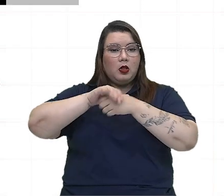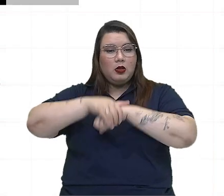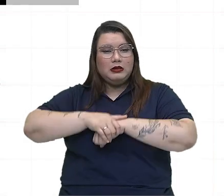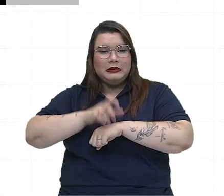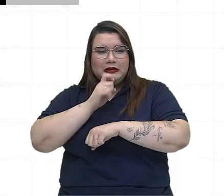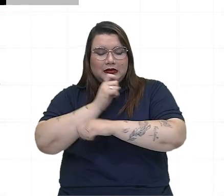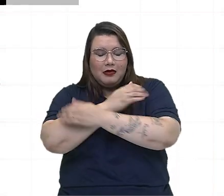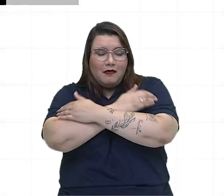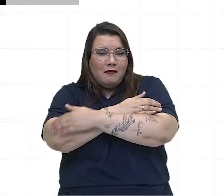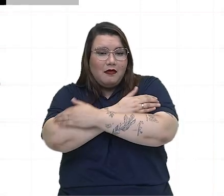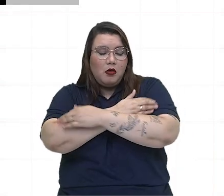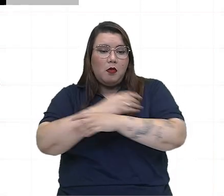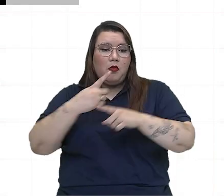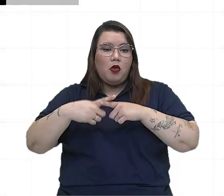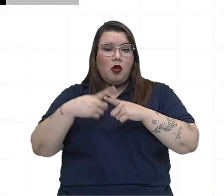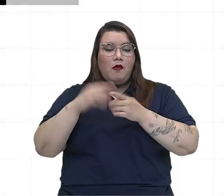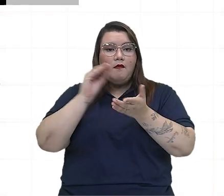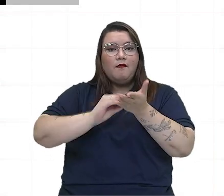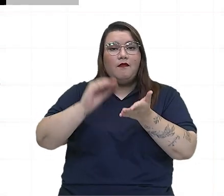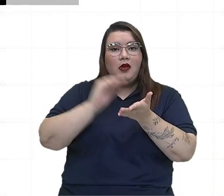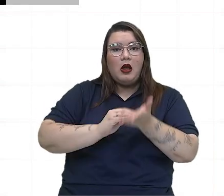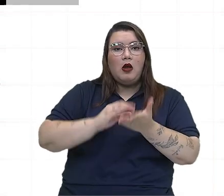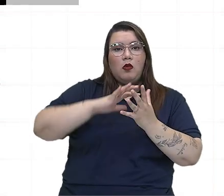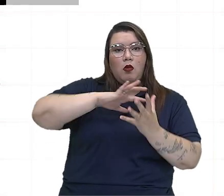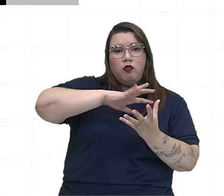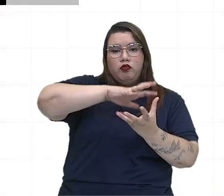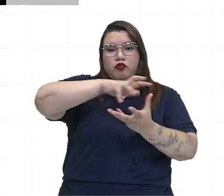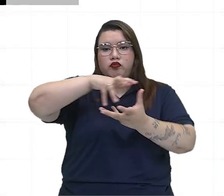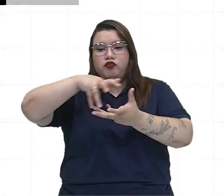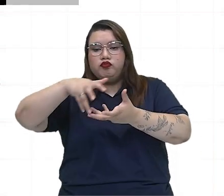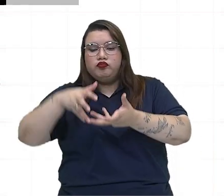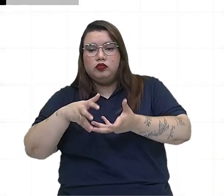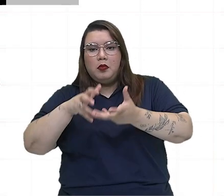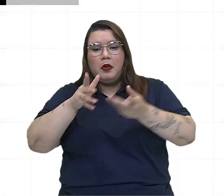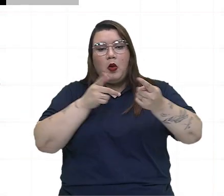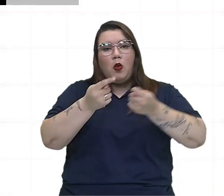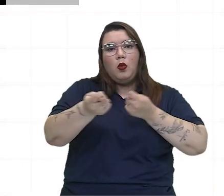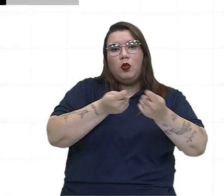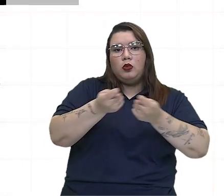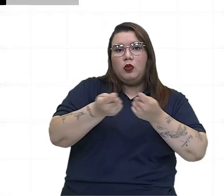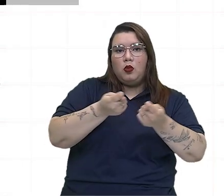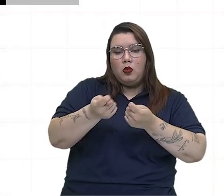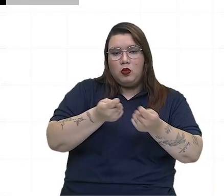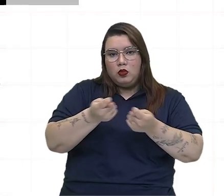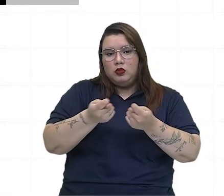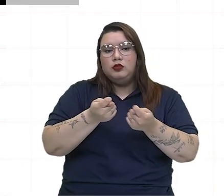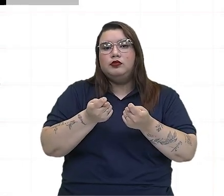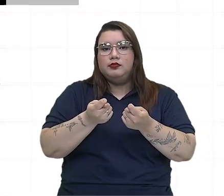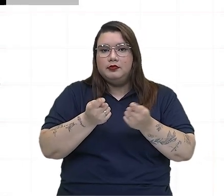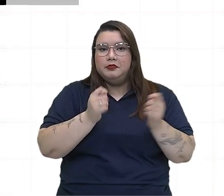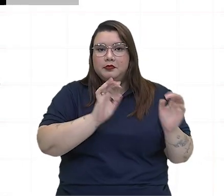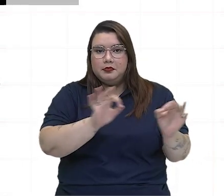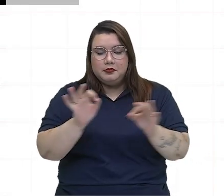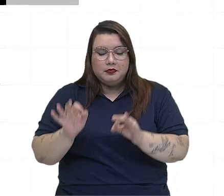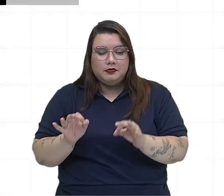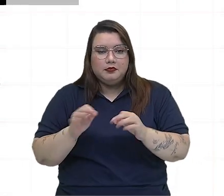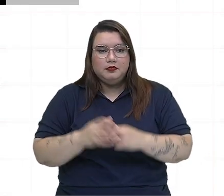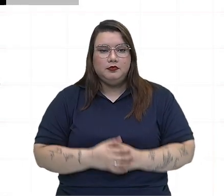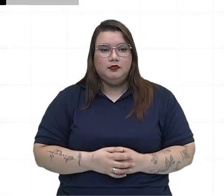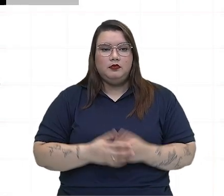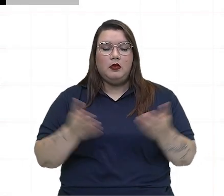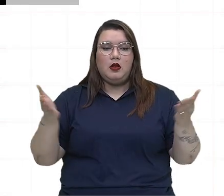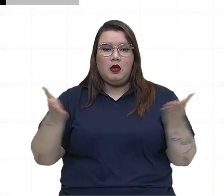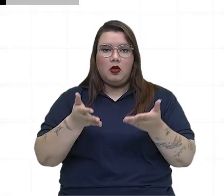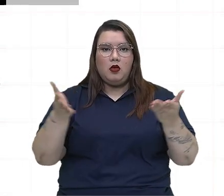quentes e a noite muito frias, devido à falta de uma atmosfera mais